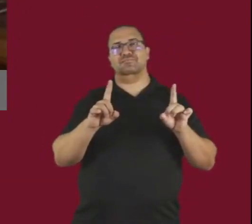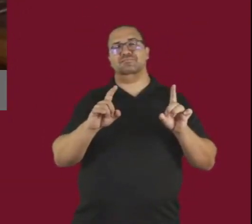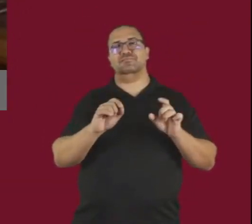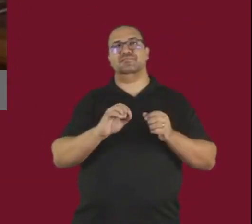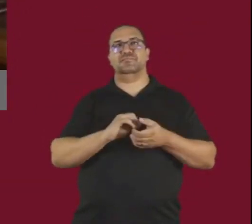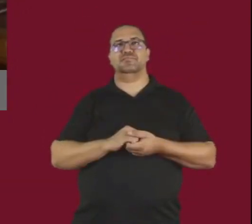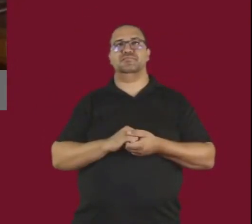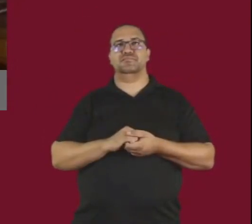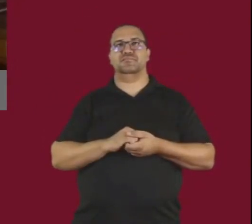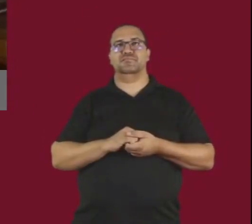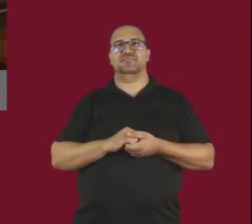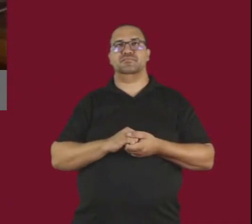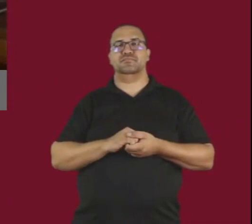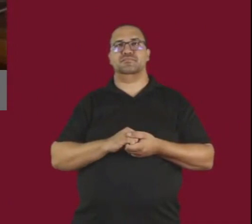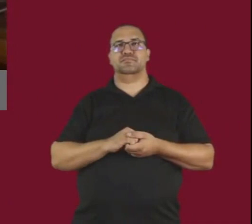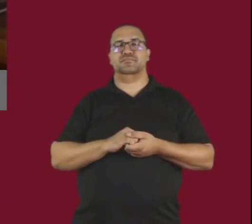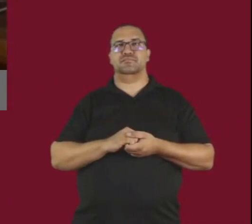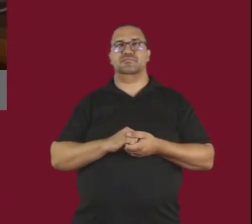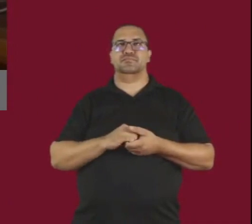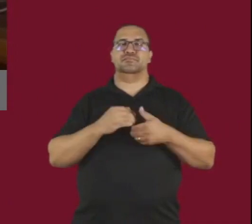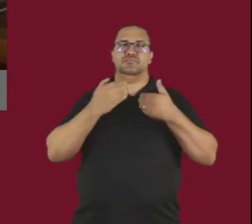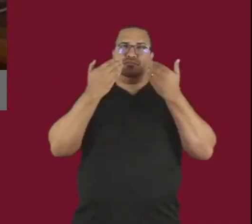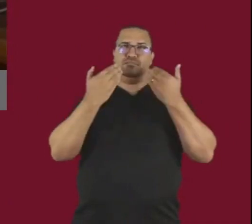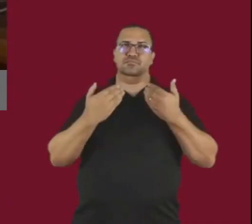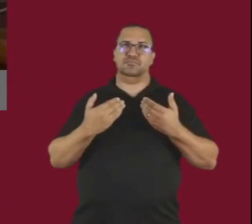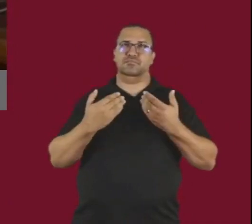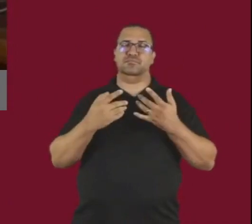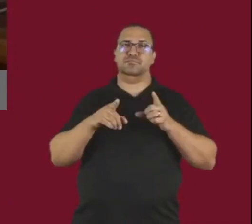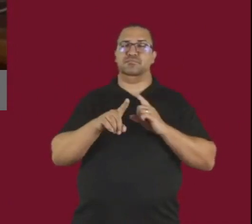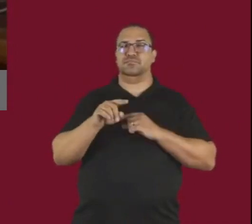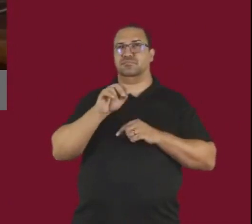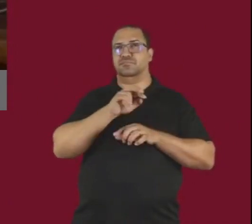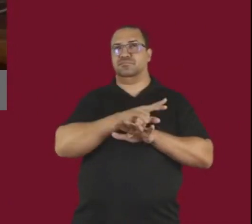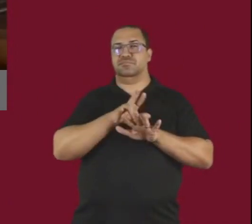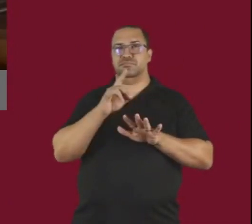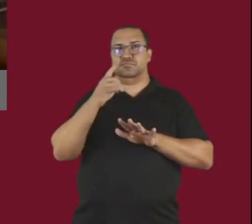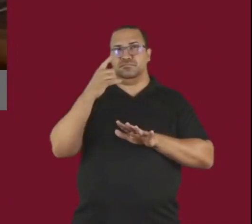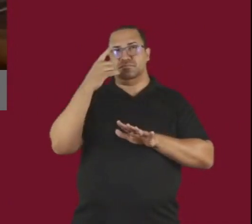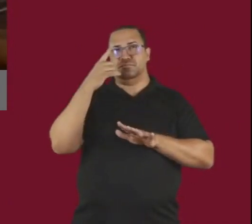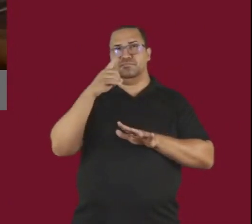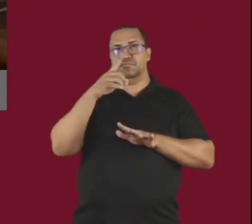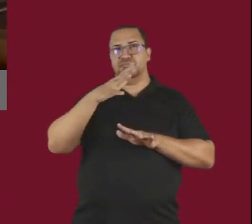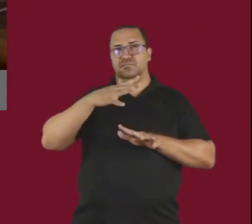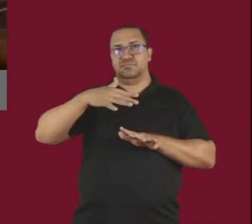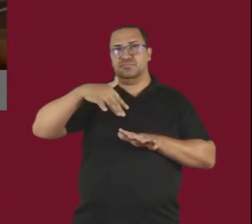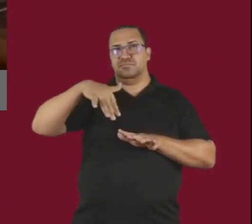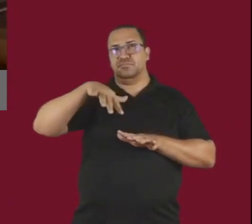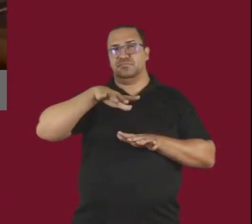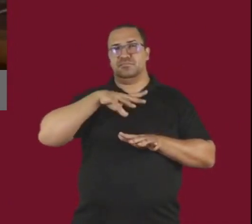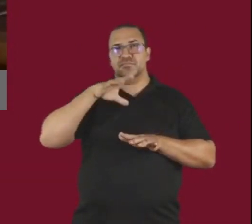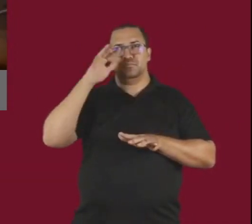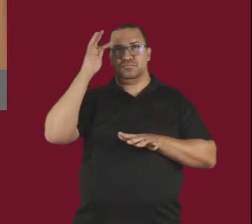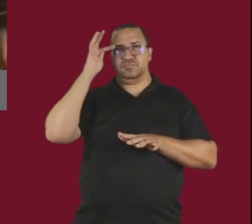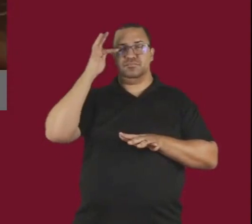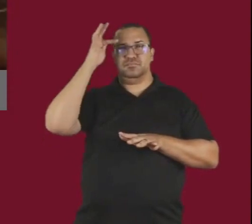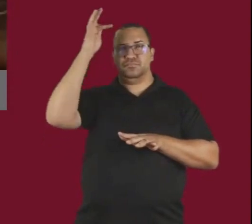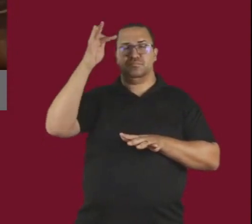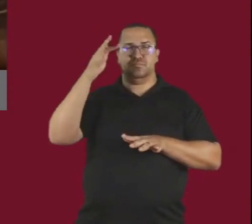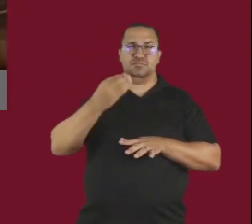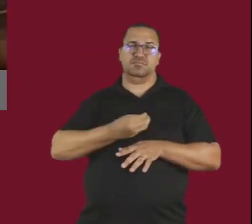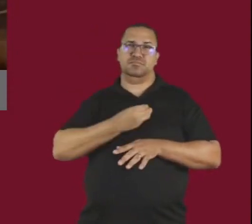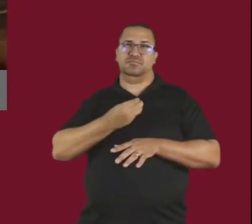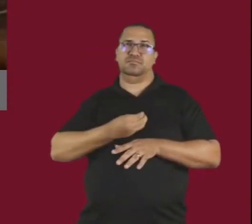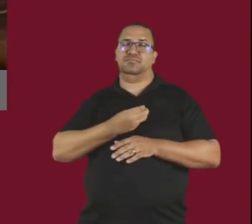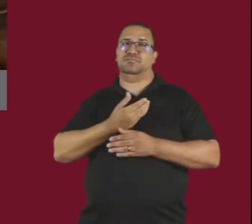E para mim, pessoalmente, para um monte de gente, foi extremamente transformador imaginar o futuro que a gente queria viver. E